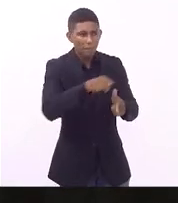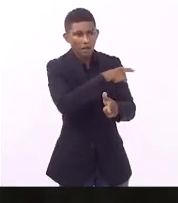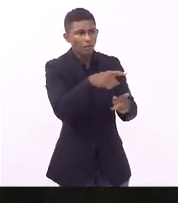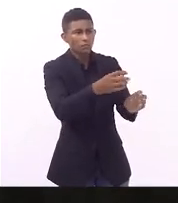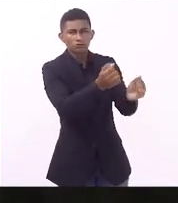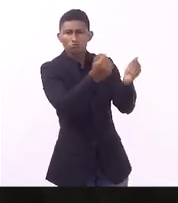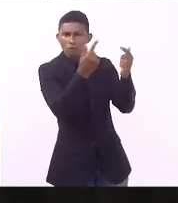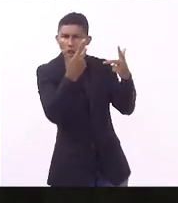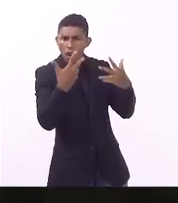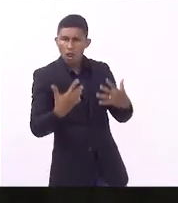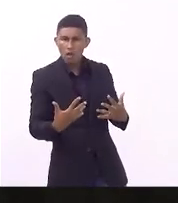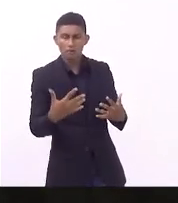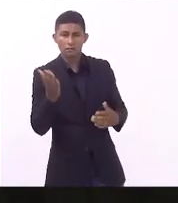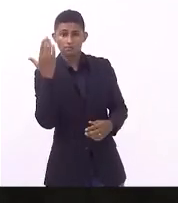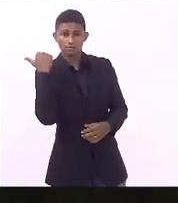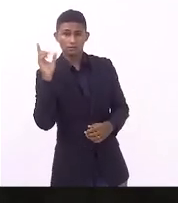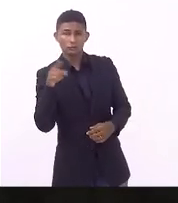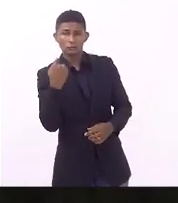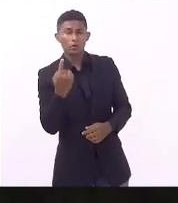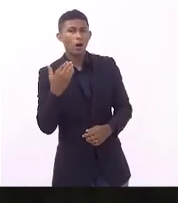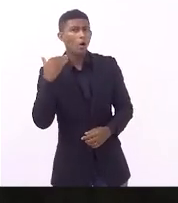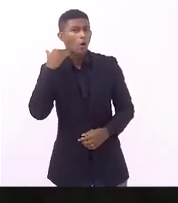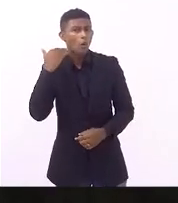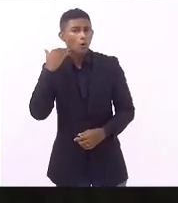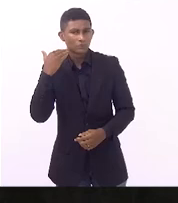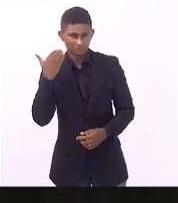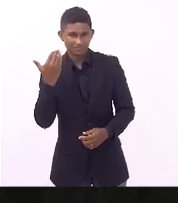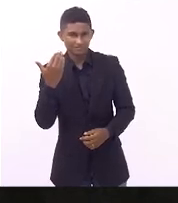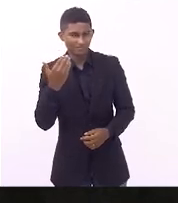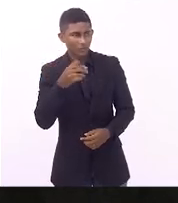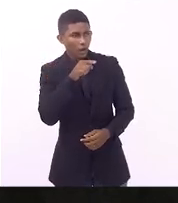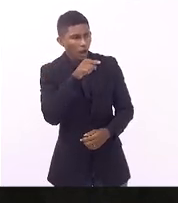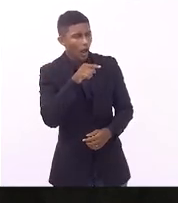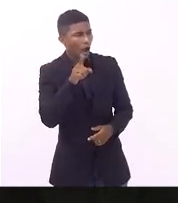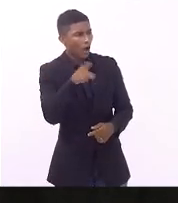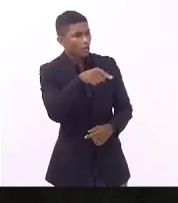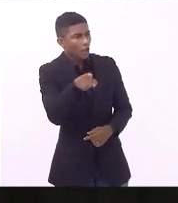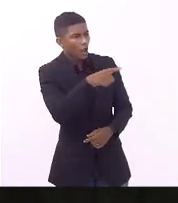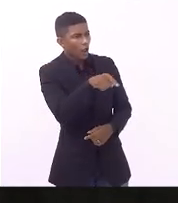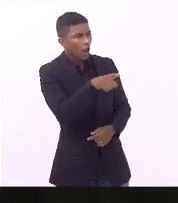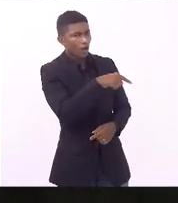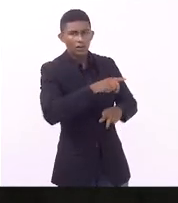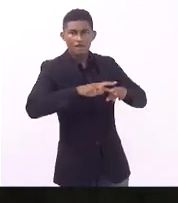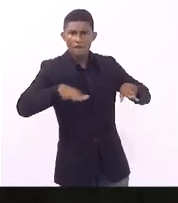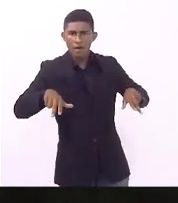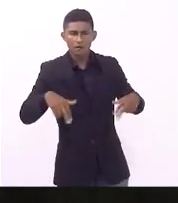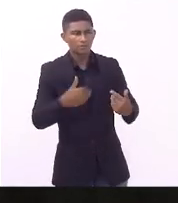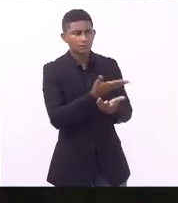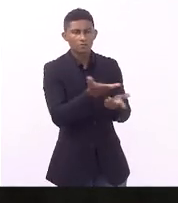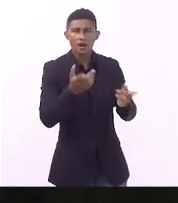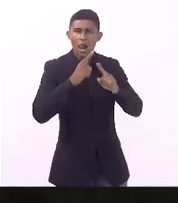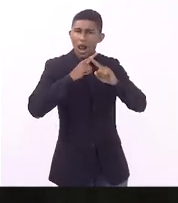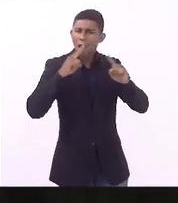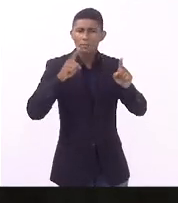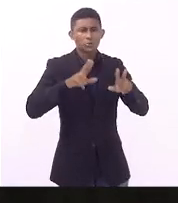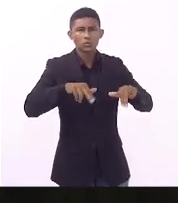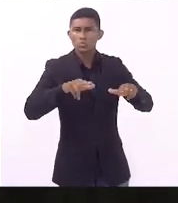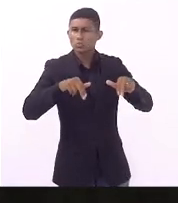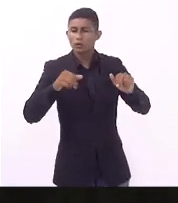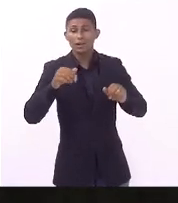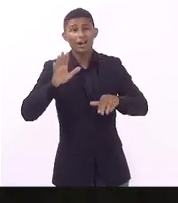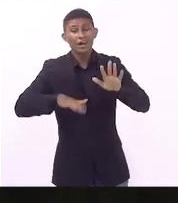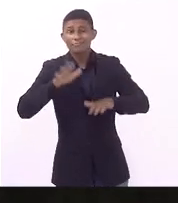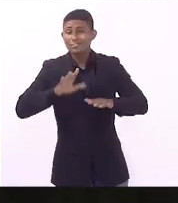quando assumimos com as contas bancárias canceladas. Nunca reclamaram quando fomos obrigados a atrasar salários e